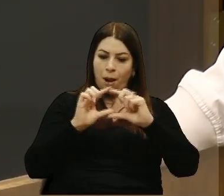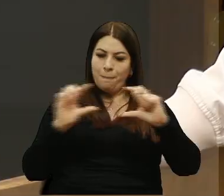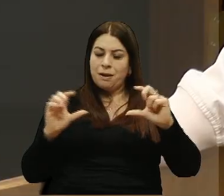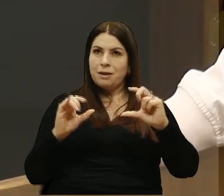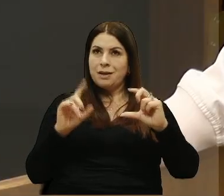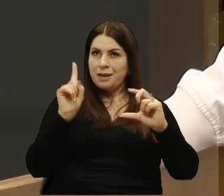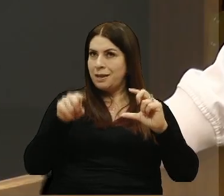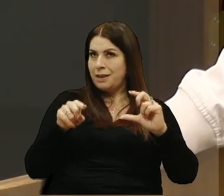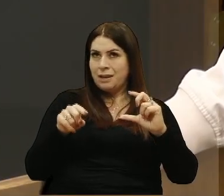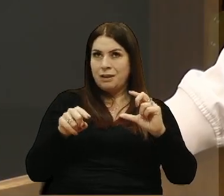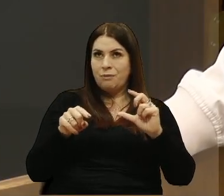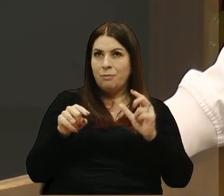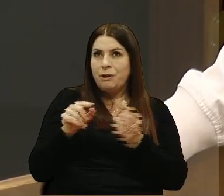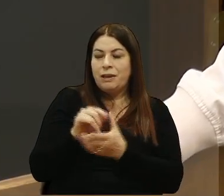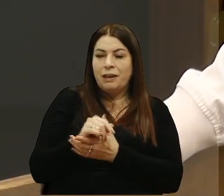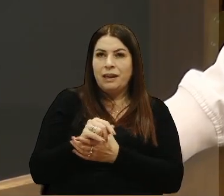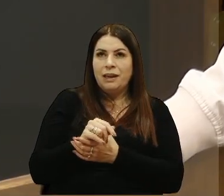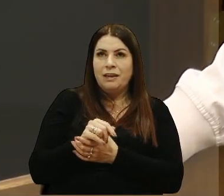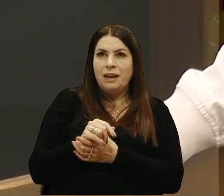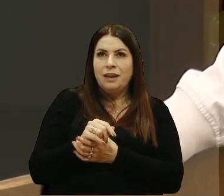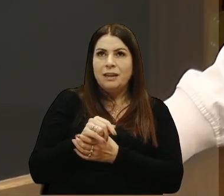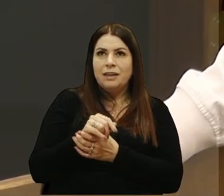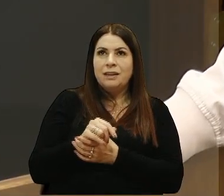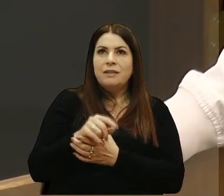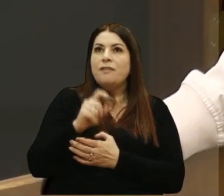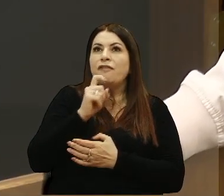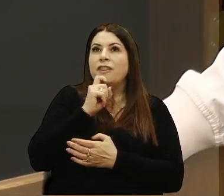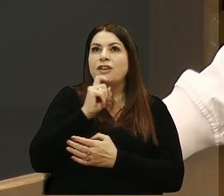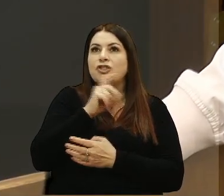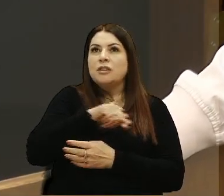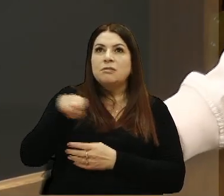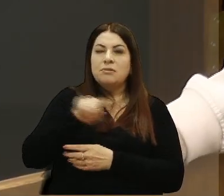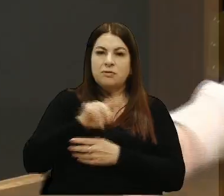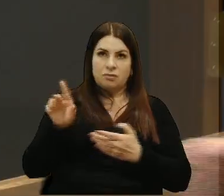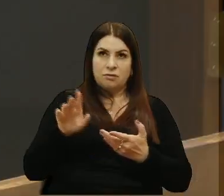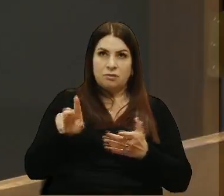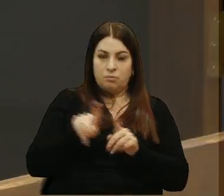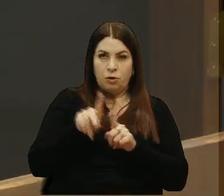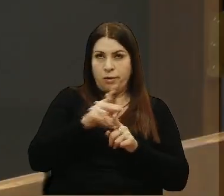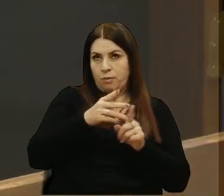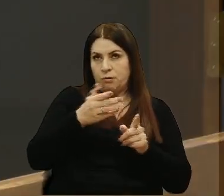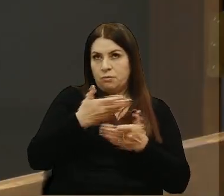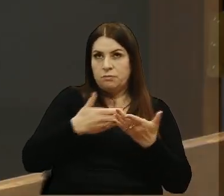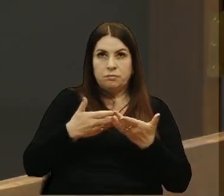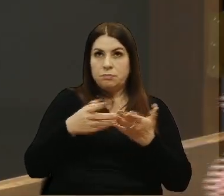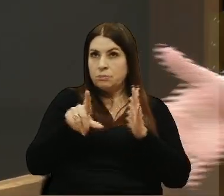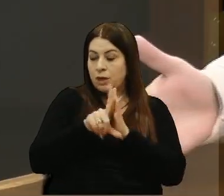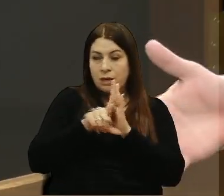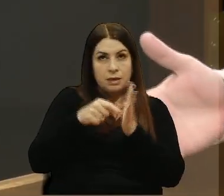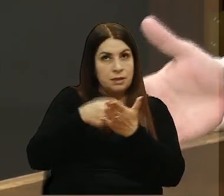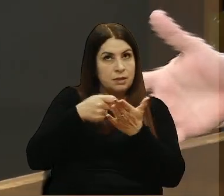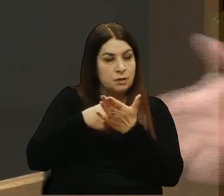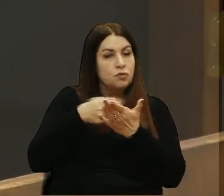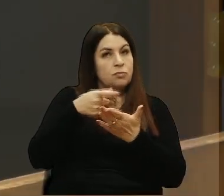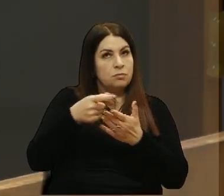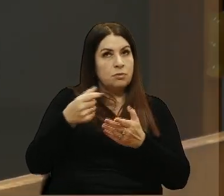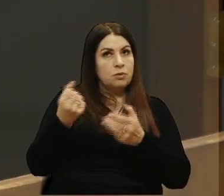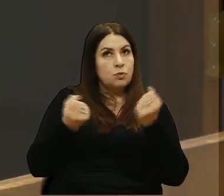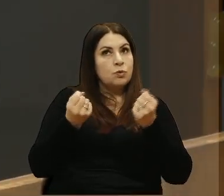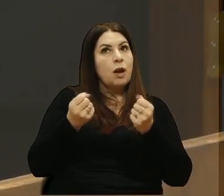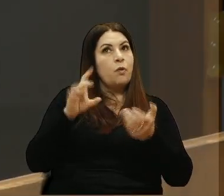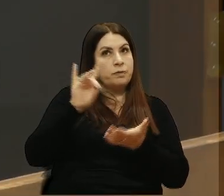é. Então eu venho aqui, vereadora Daiane, falar e convidar os demais colegas que vou propor uma lei que exija a plotagem dos veículos